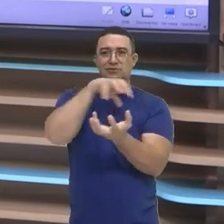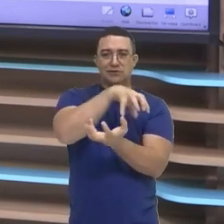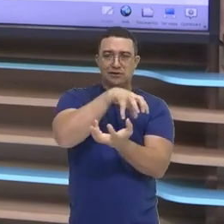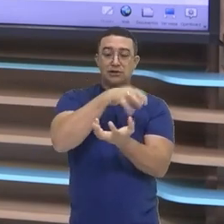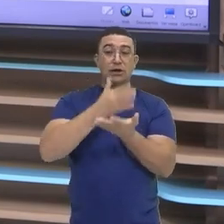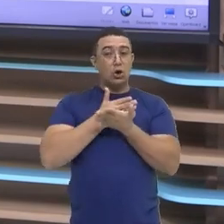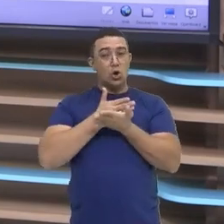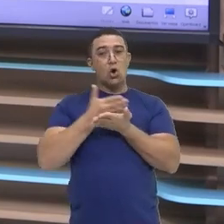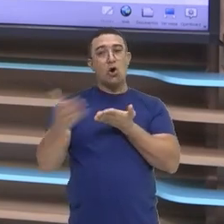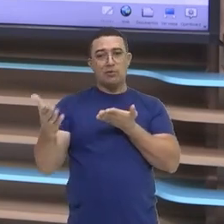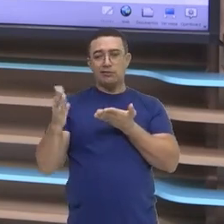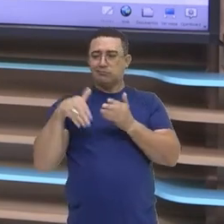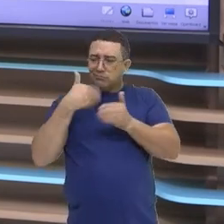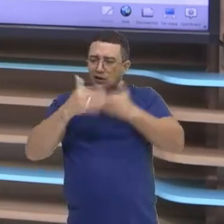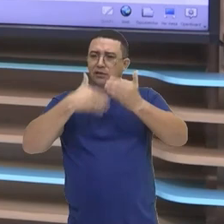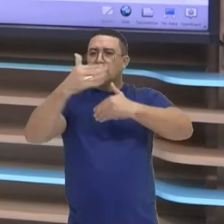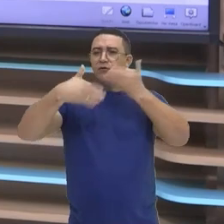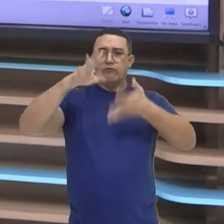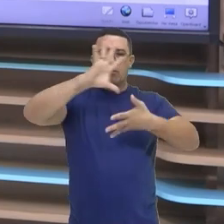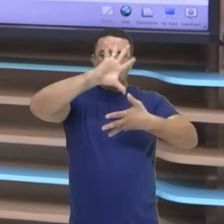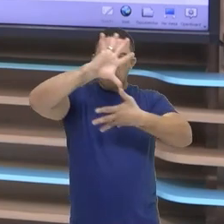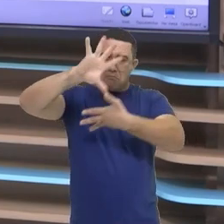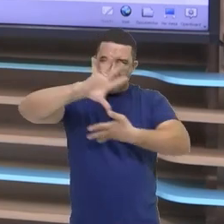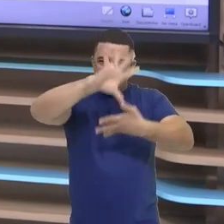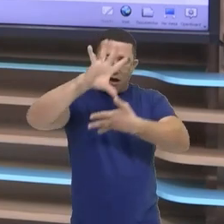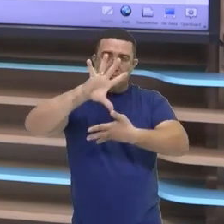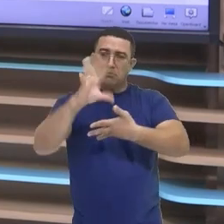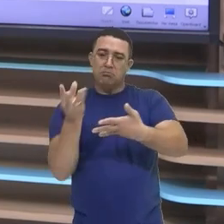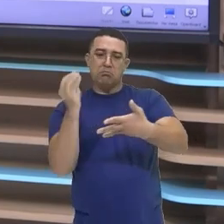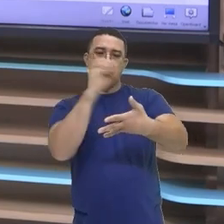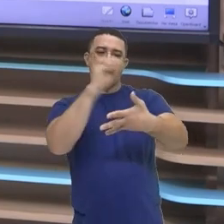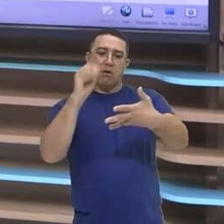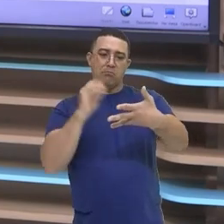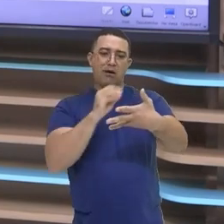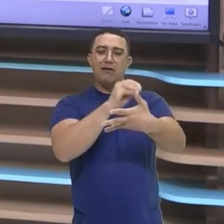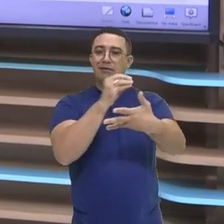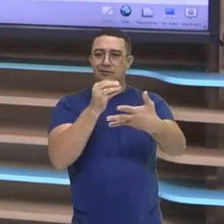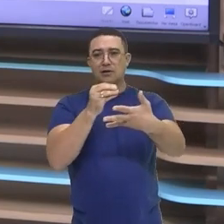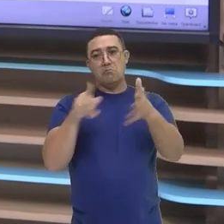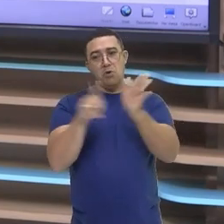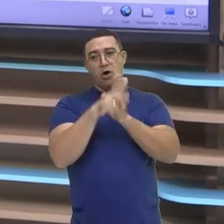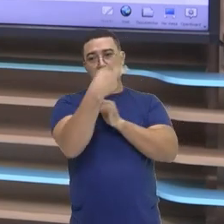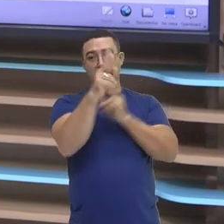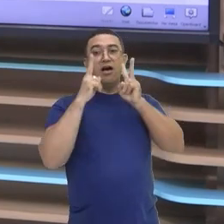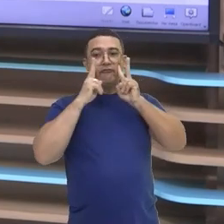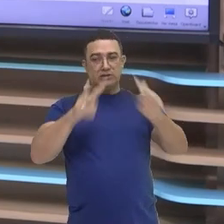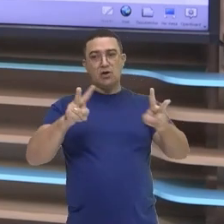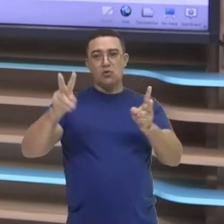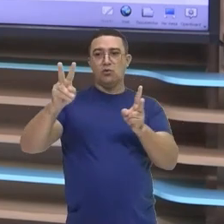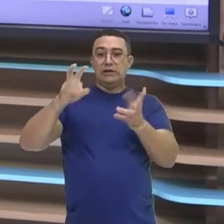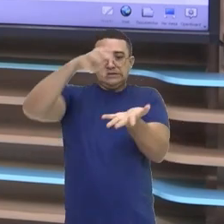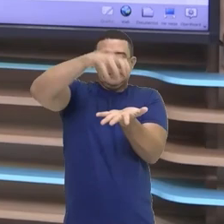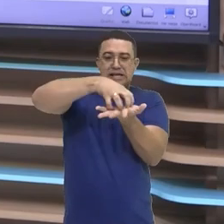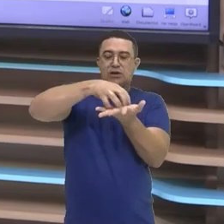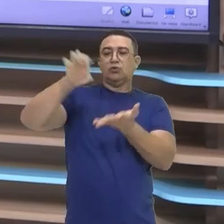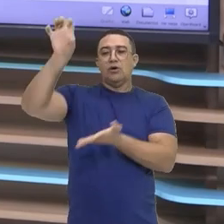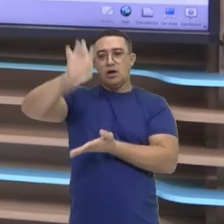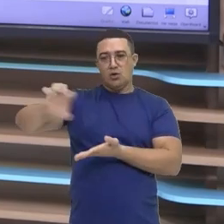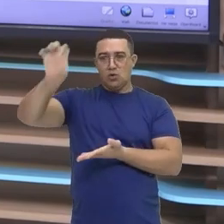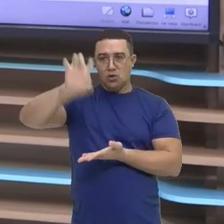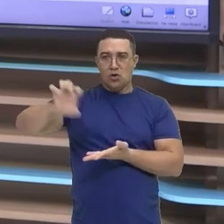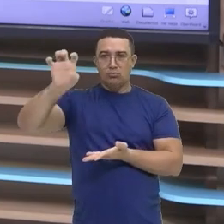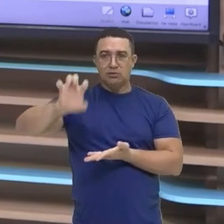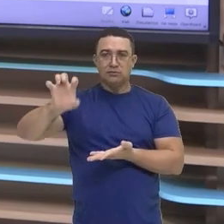começaram a desenvolver o mapa e colocaram essa visão eurocentrista, né, aí nesse tipo de projeção,